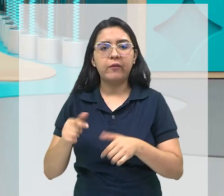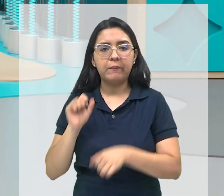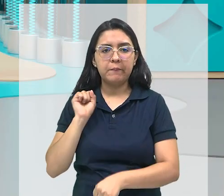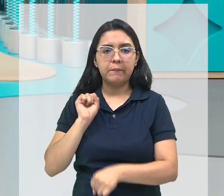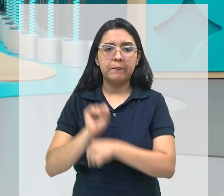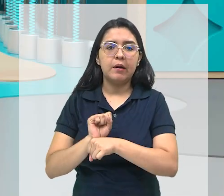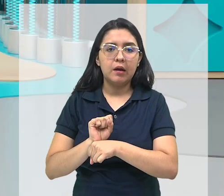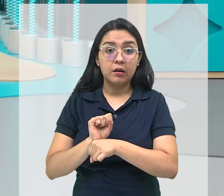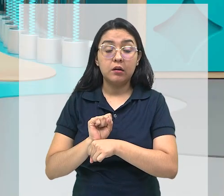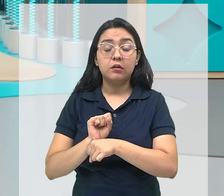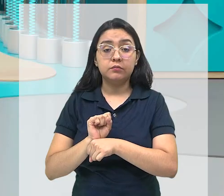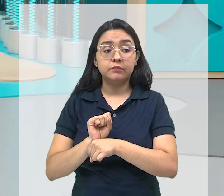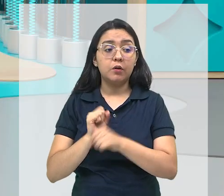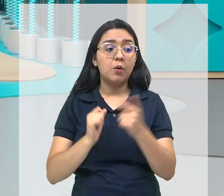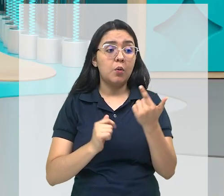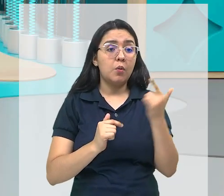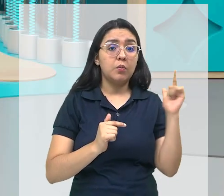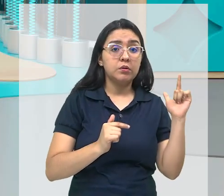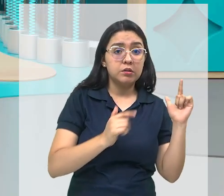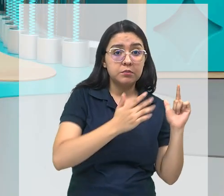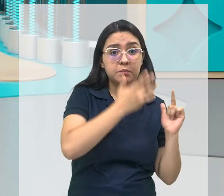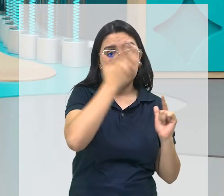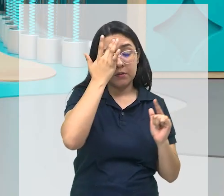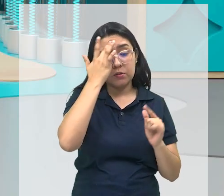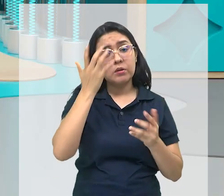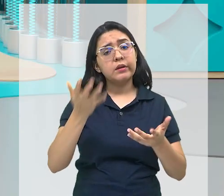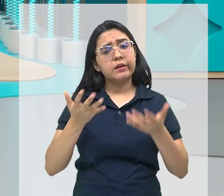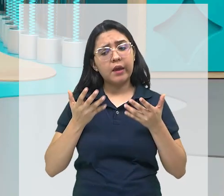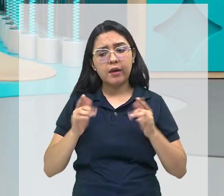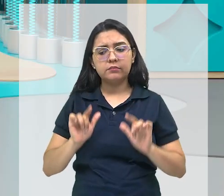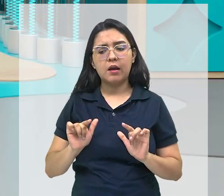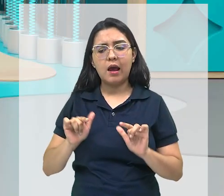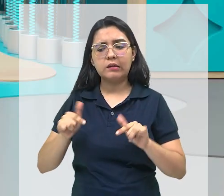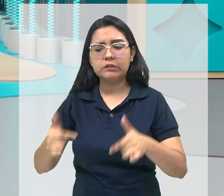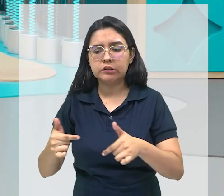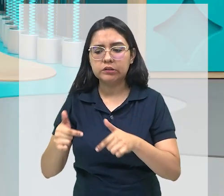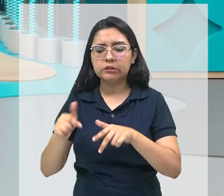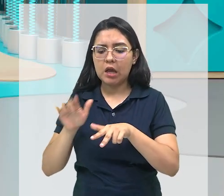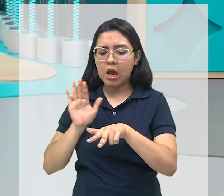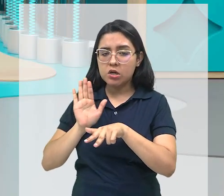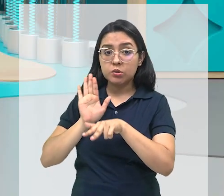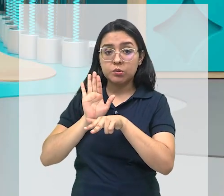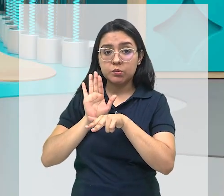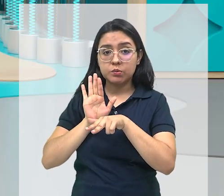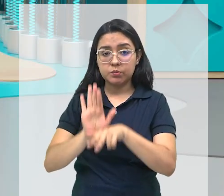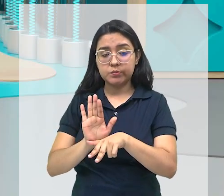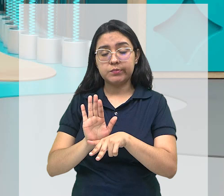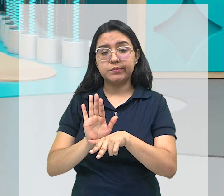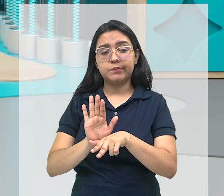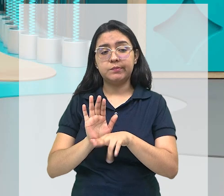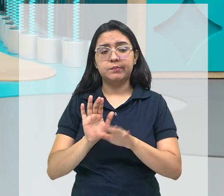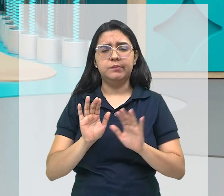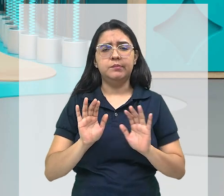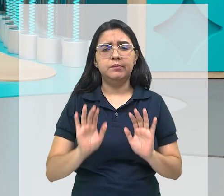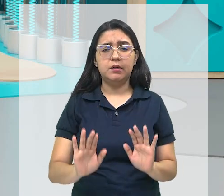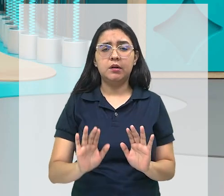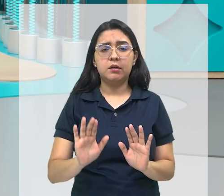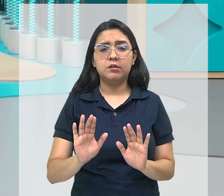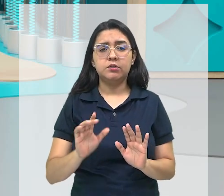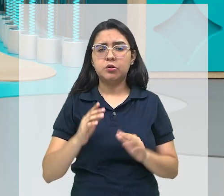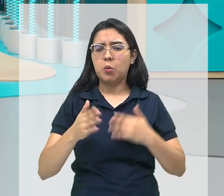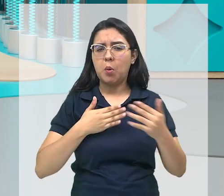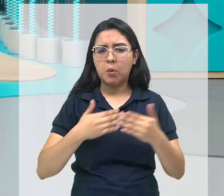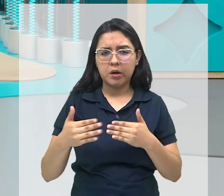estagnado. Outras pessoas querem ter a atitude, né? Tomam a atitude de tentar ajudar, mas ajudar de